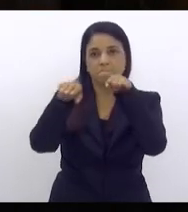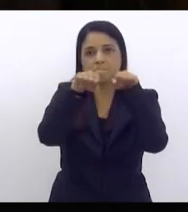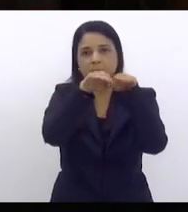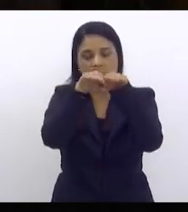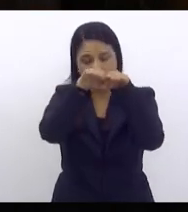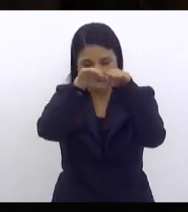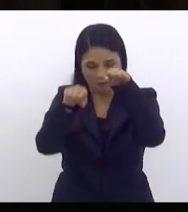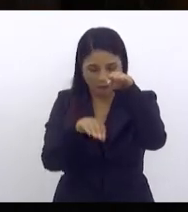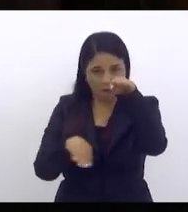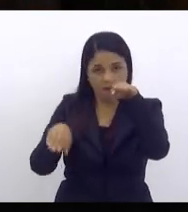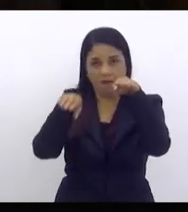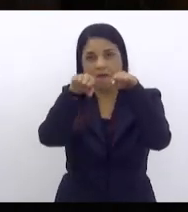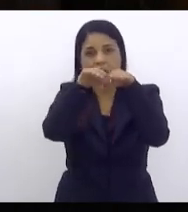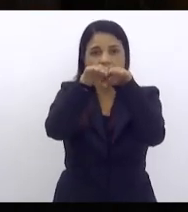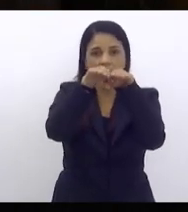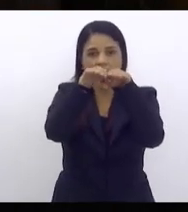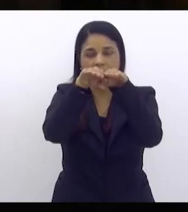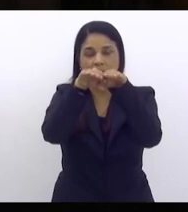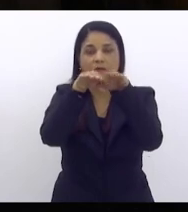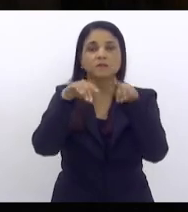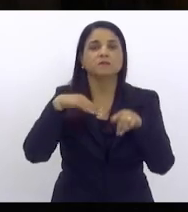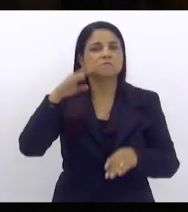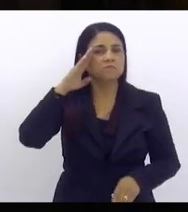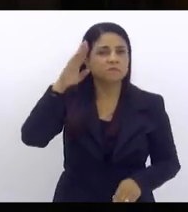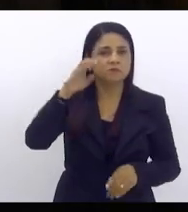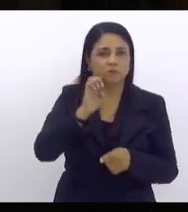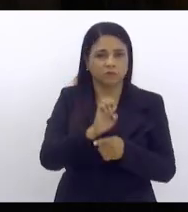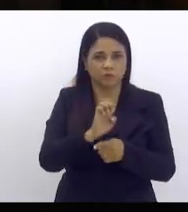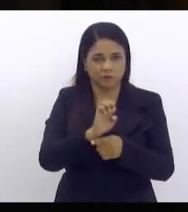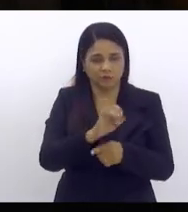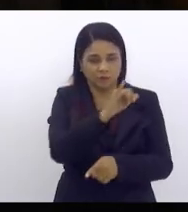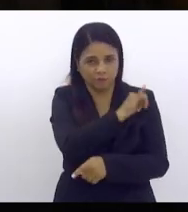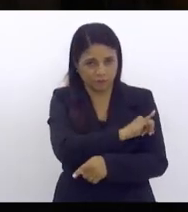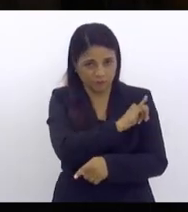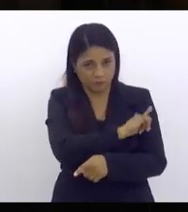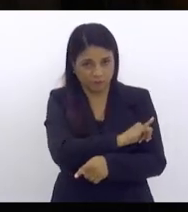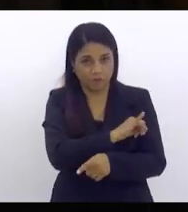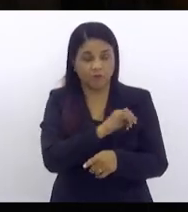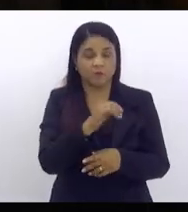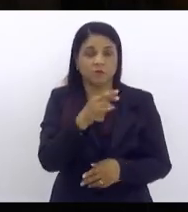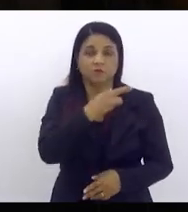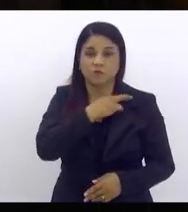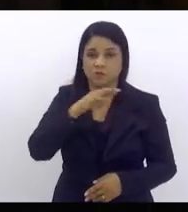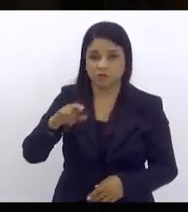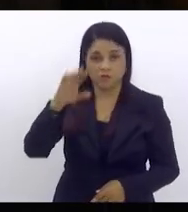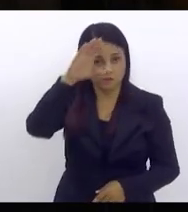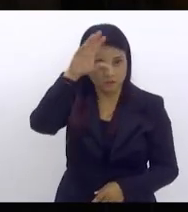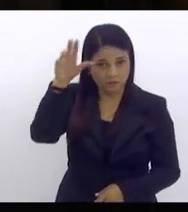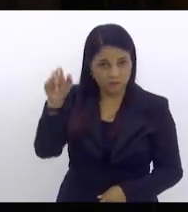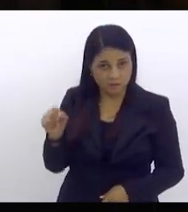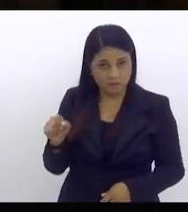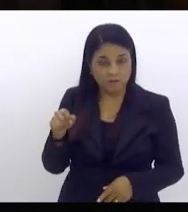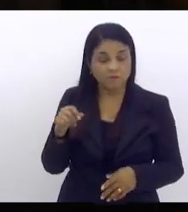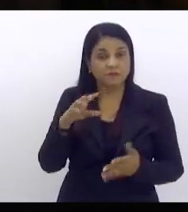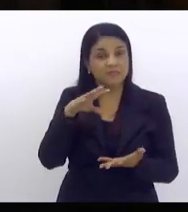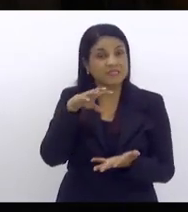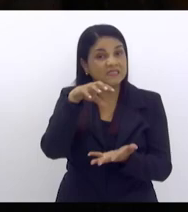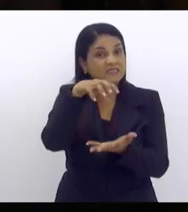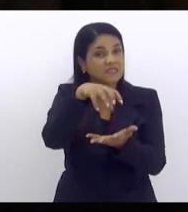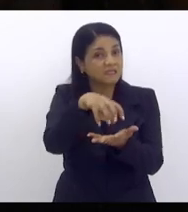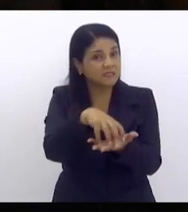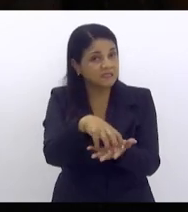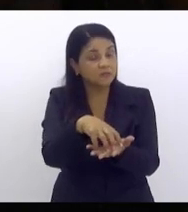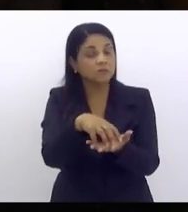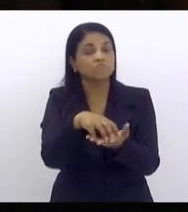existem no nosso país, em especial no Estado do Rio de Janeiro, com relação às religiões de matriz africana, é central que a